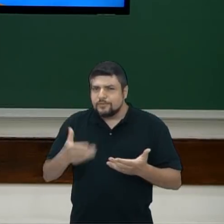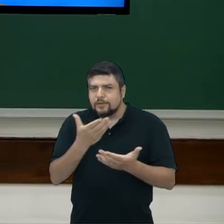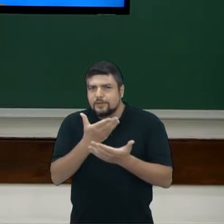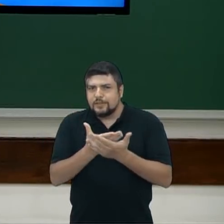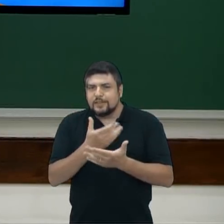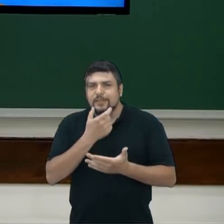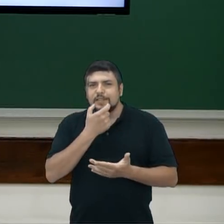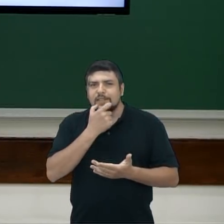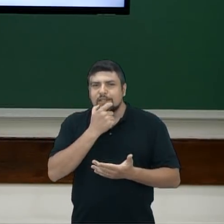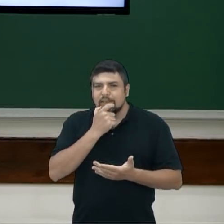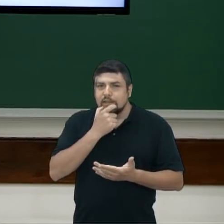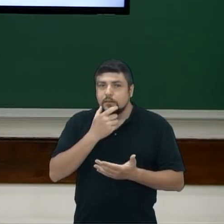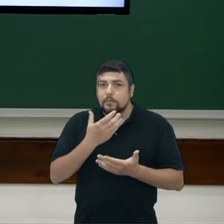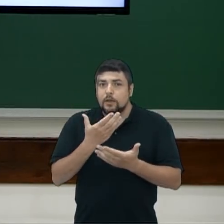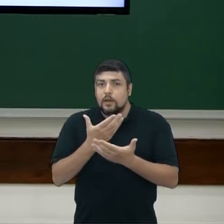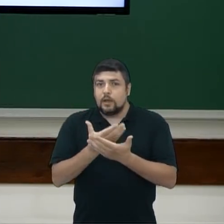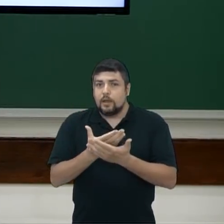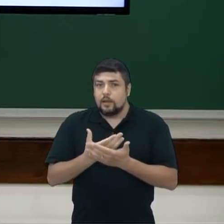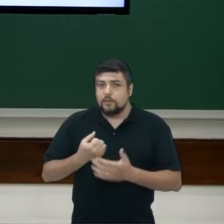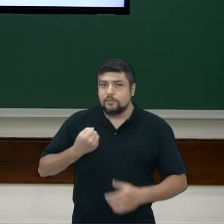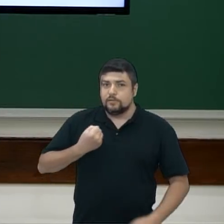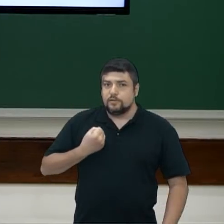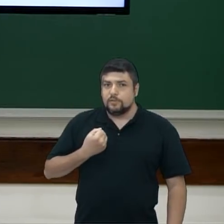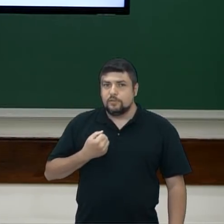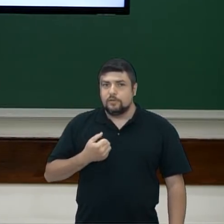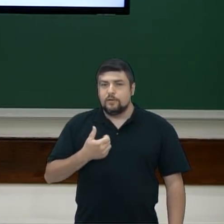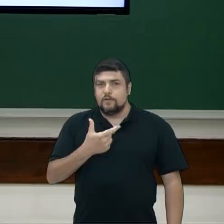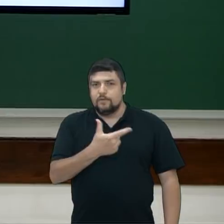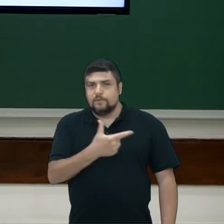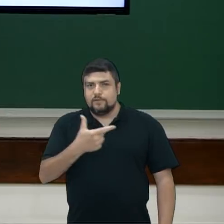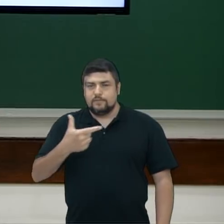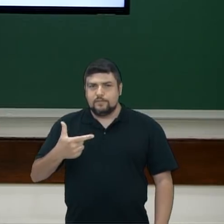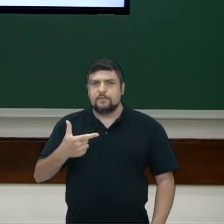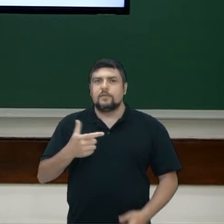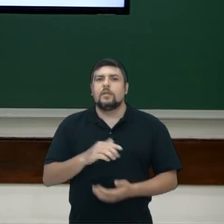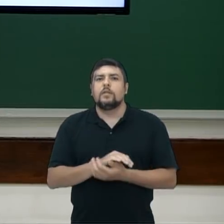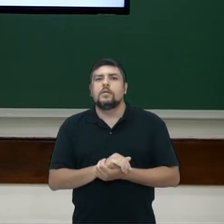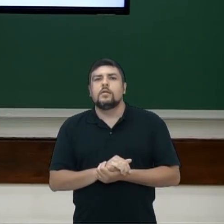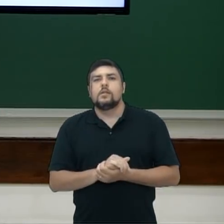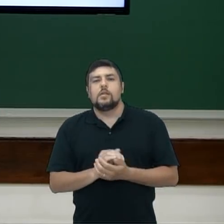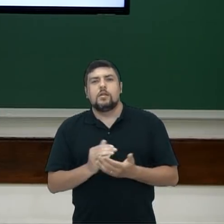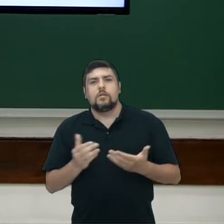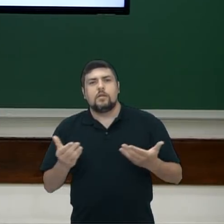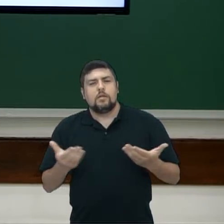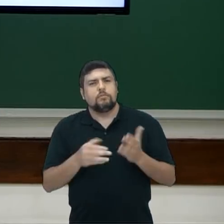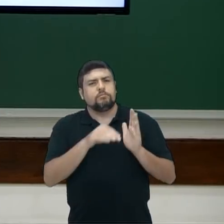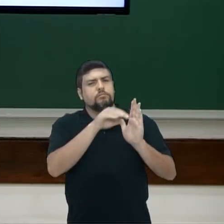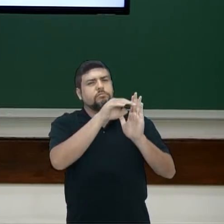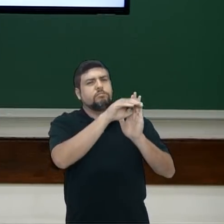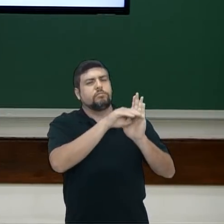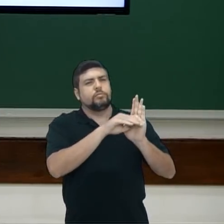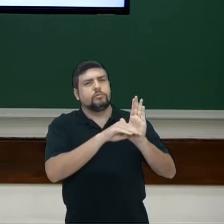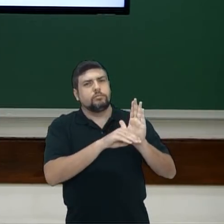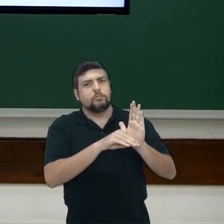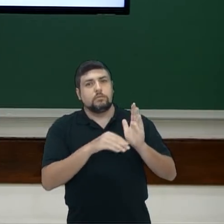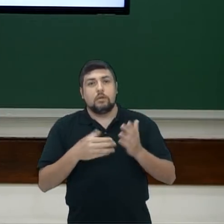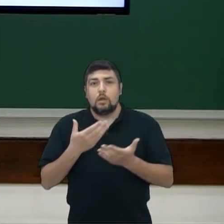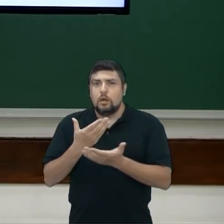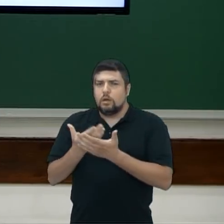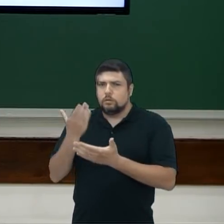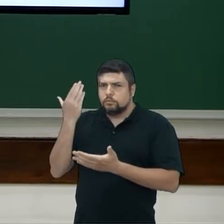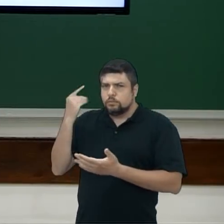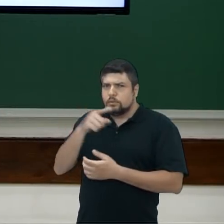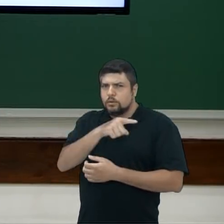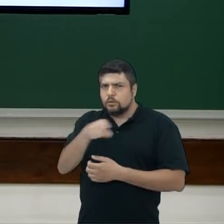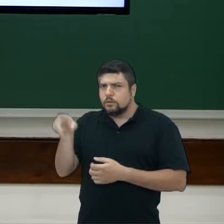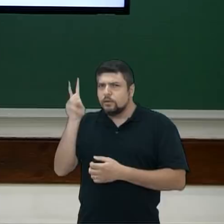Então essa é a nossa aula de number 22 e hoje a gente vai dar uma olhadinha aqui. Primeiro, o que a gente viu na aula passada? Vocês